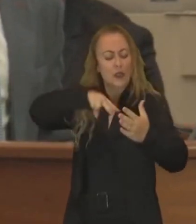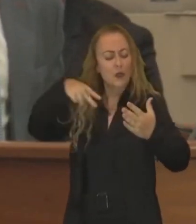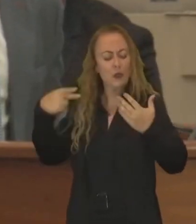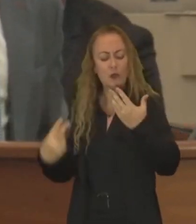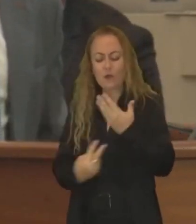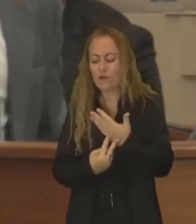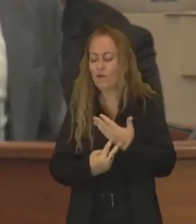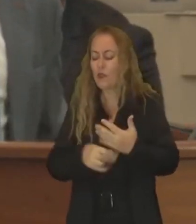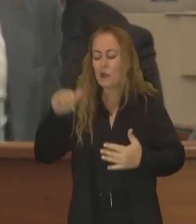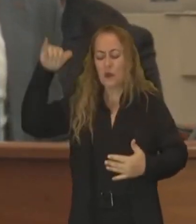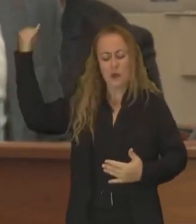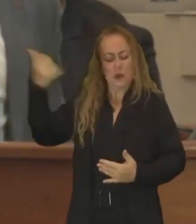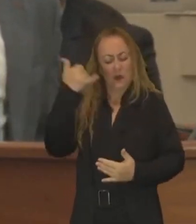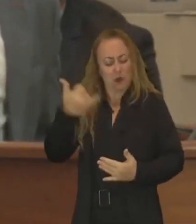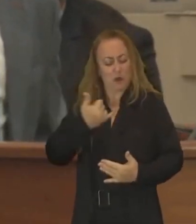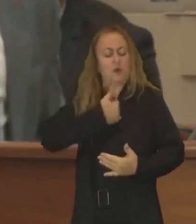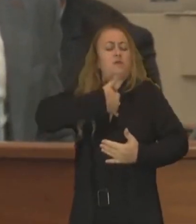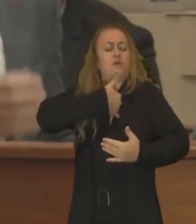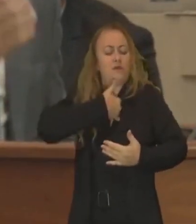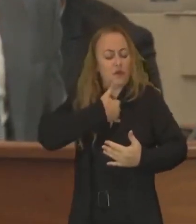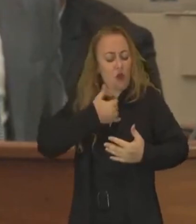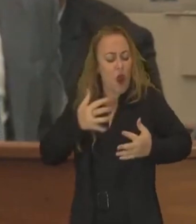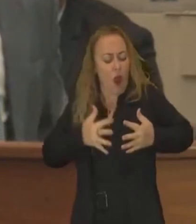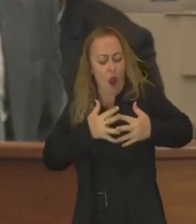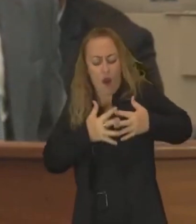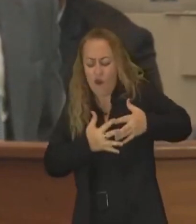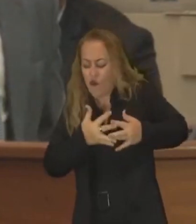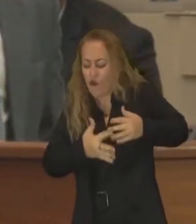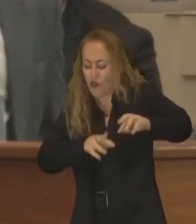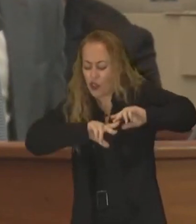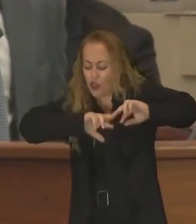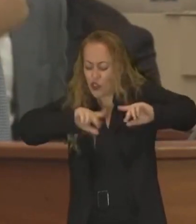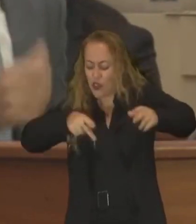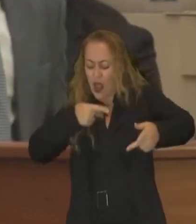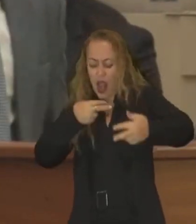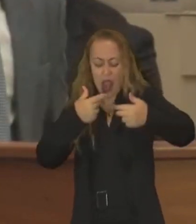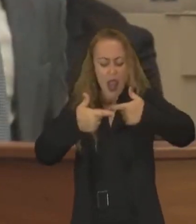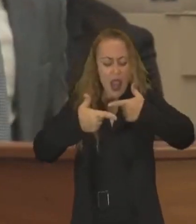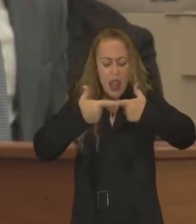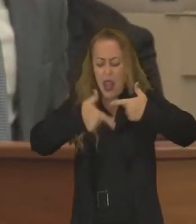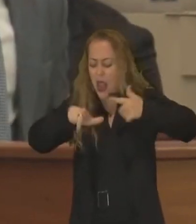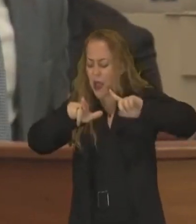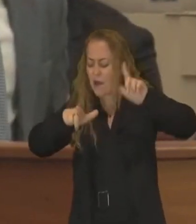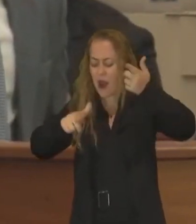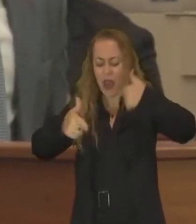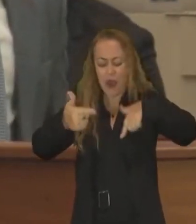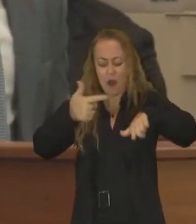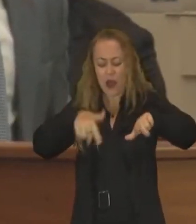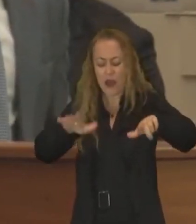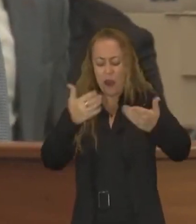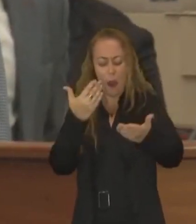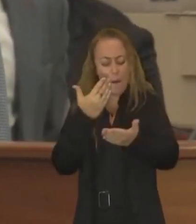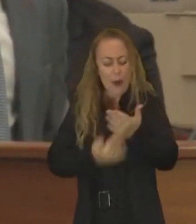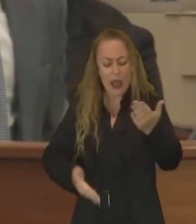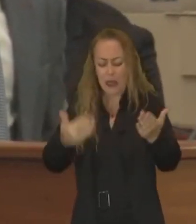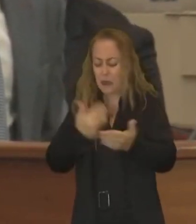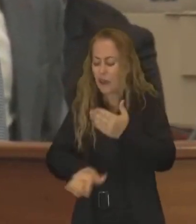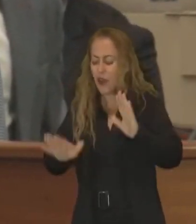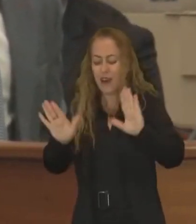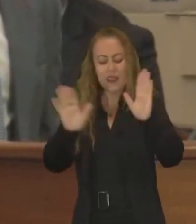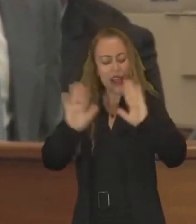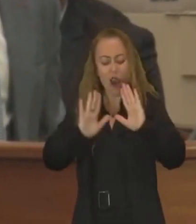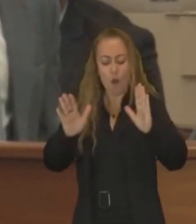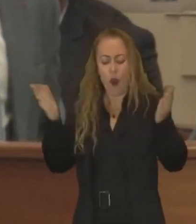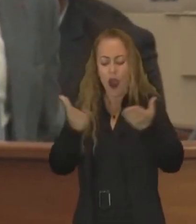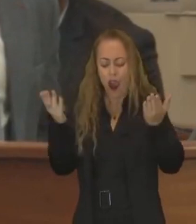coração e a confusão foi desfeita. A perdição foi, ó Deus, desfeita em Cristo Jesus na cruz